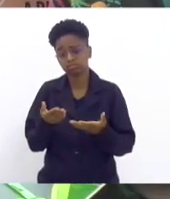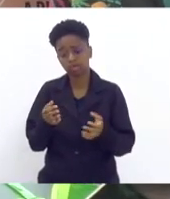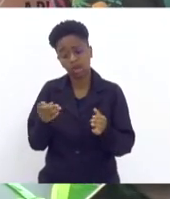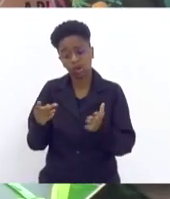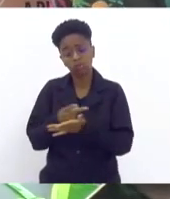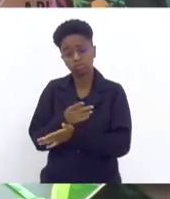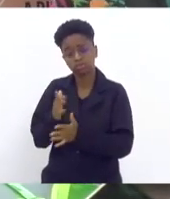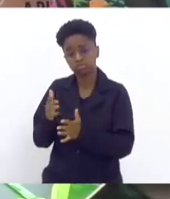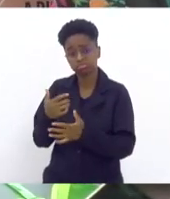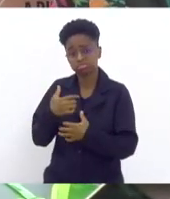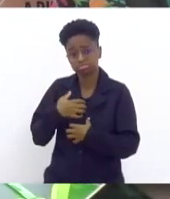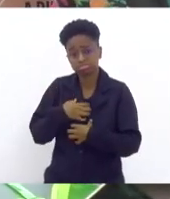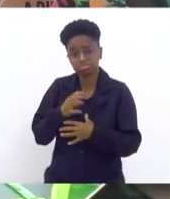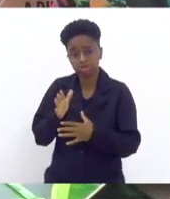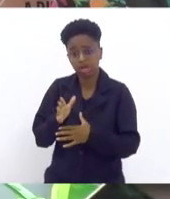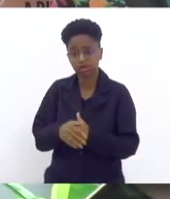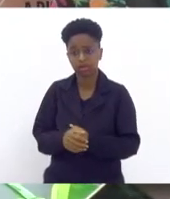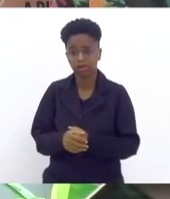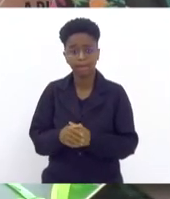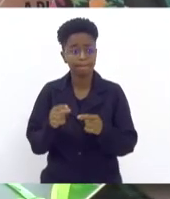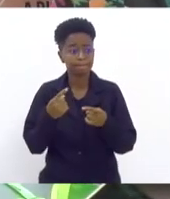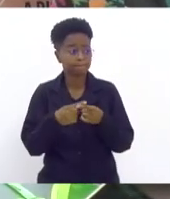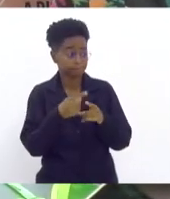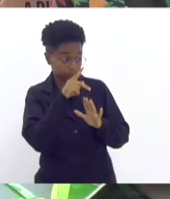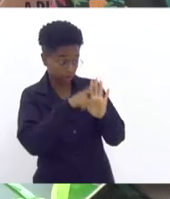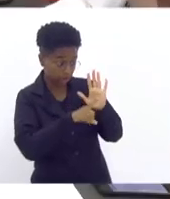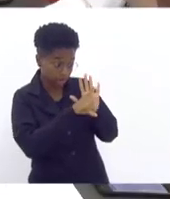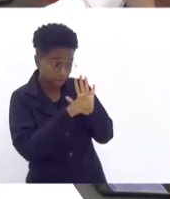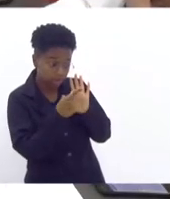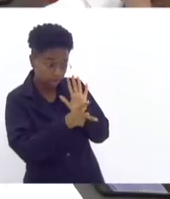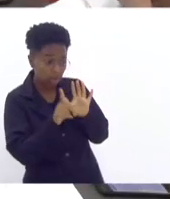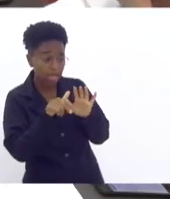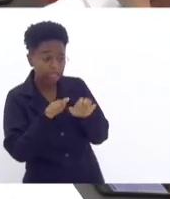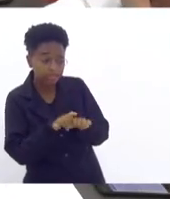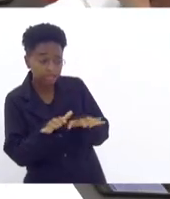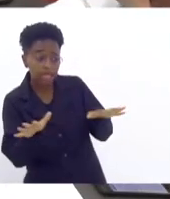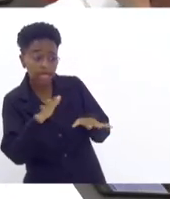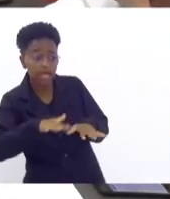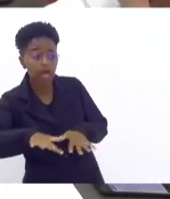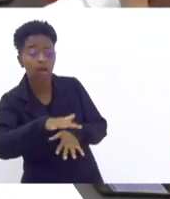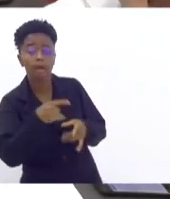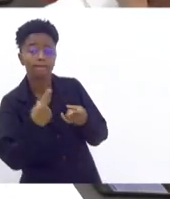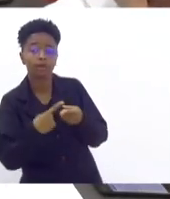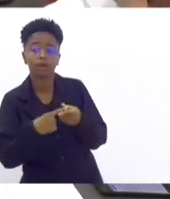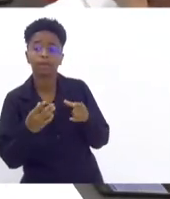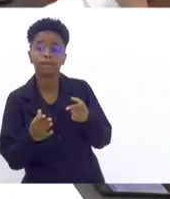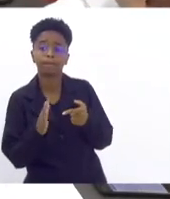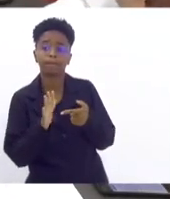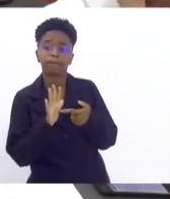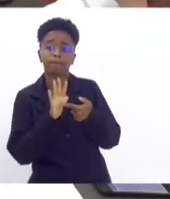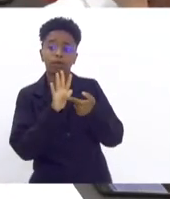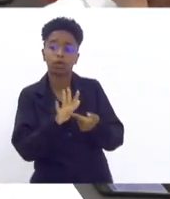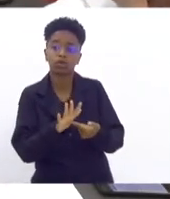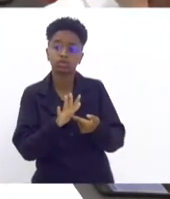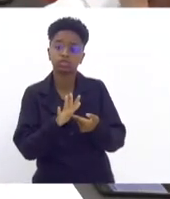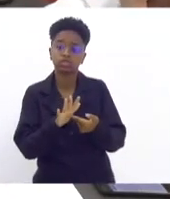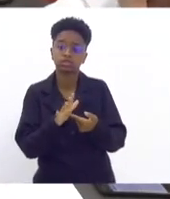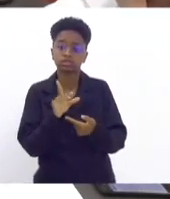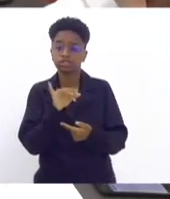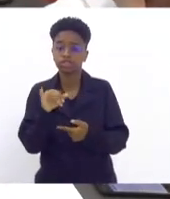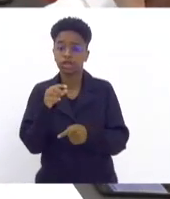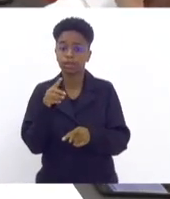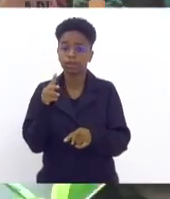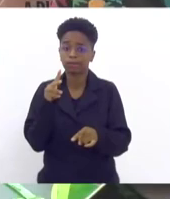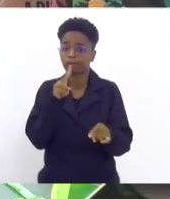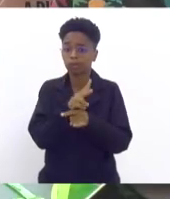nenhuma. O projeto de lei de Vossa Excelência é mais abrangente, ele estabelece então a Semana Estadual de Prevenção contra Incêndios. O que